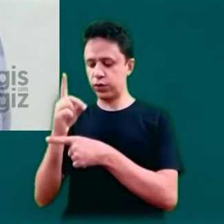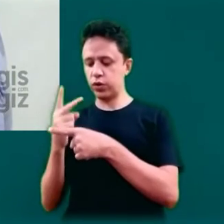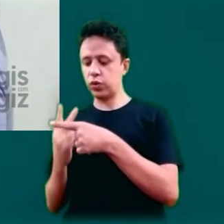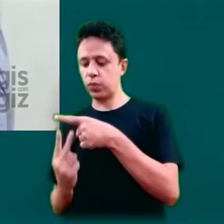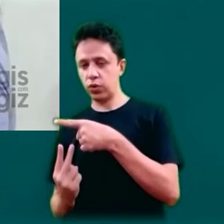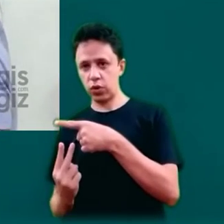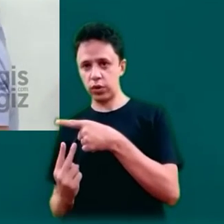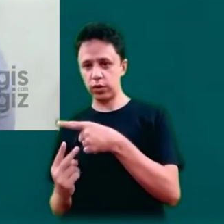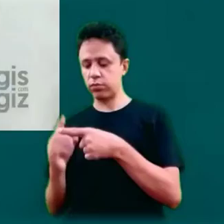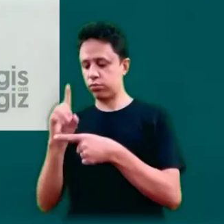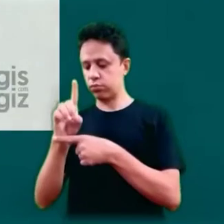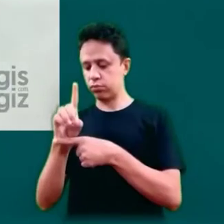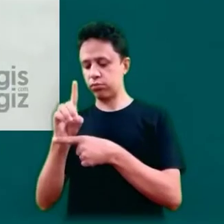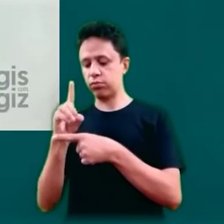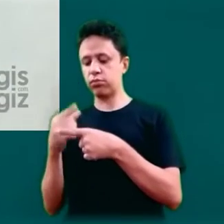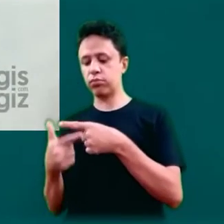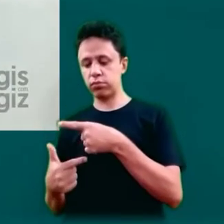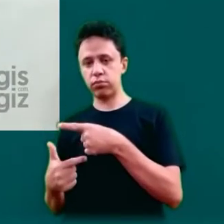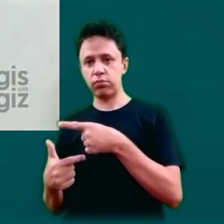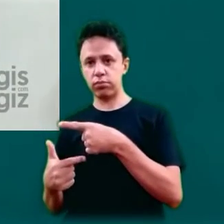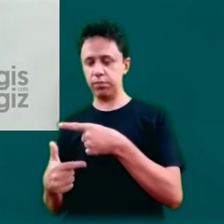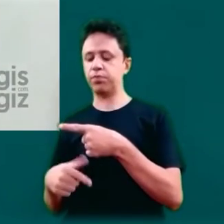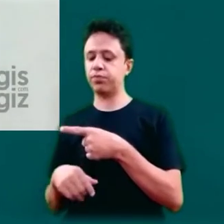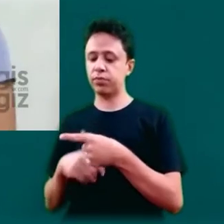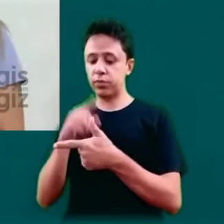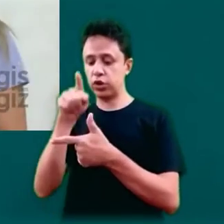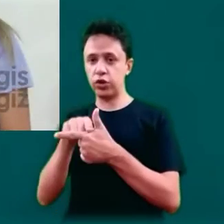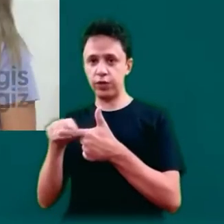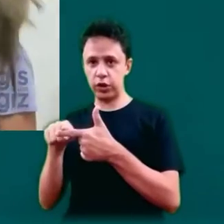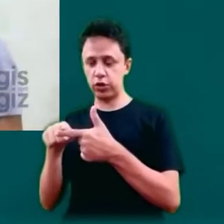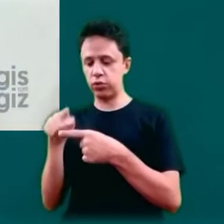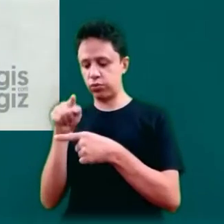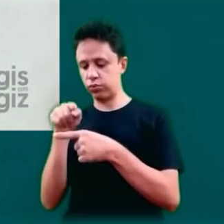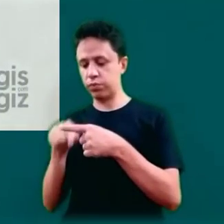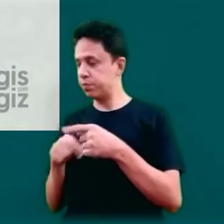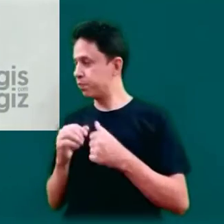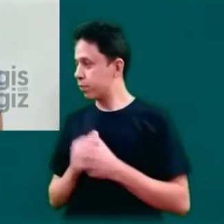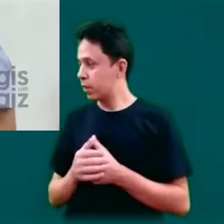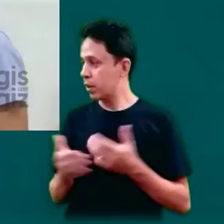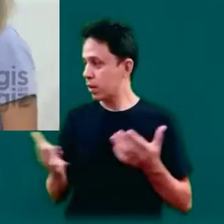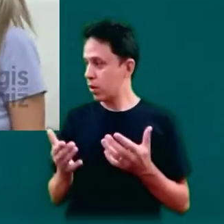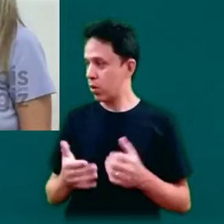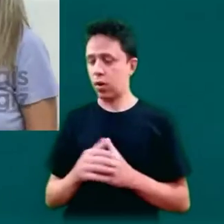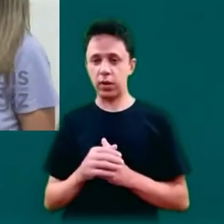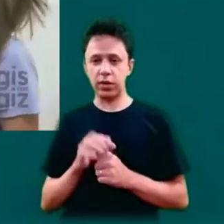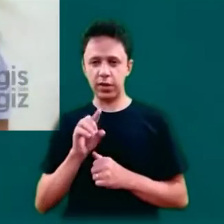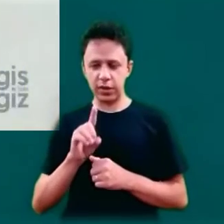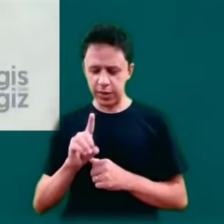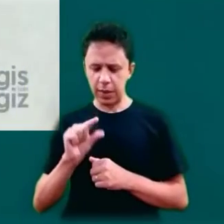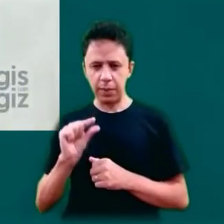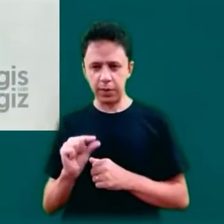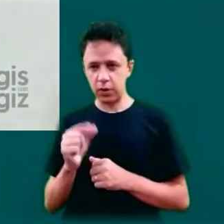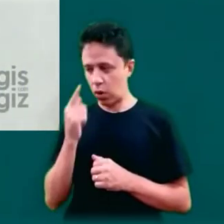por 2. E essa medida aqui, que é a nossa base, ela é a medida da diagonalzinha, que é o